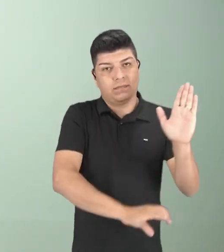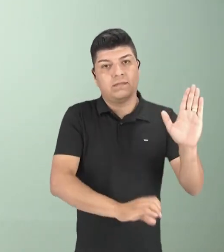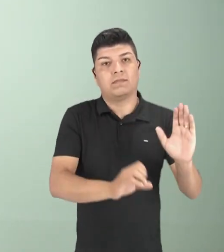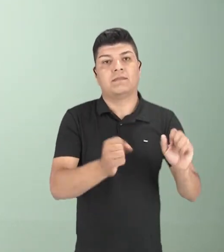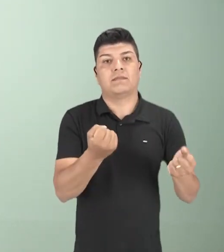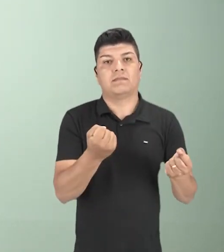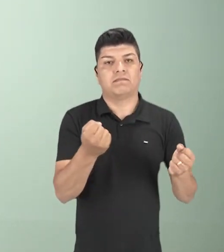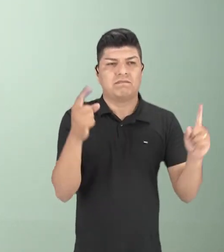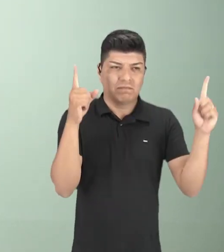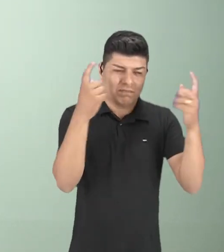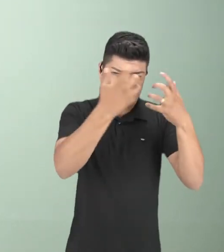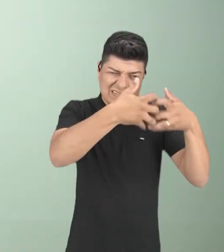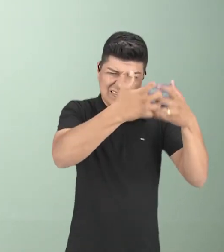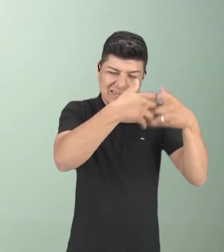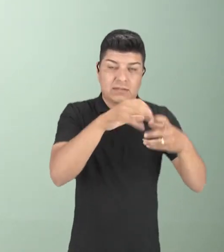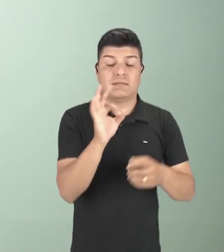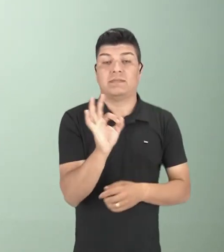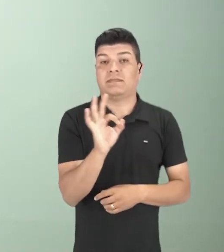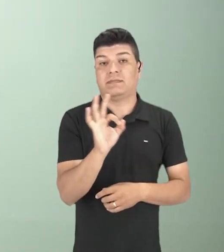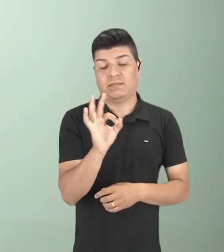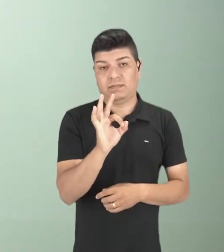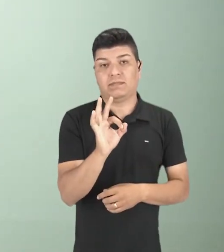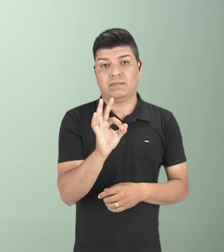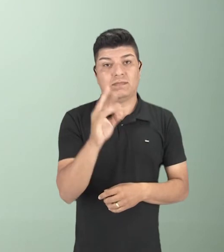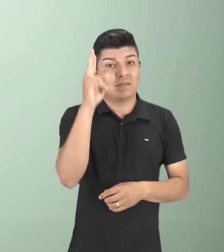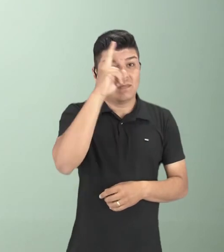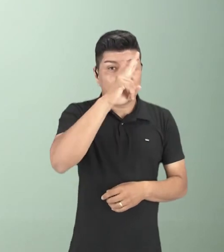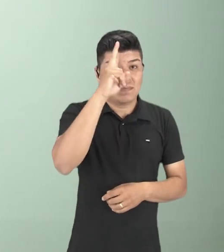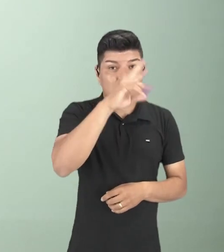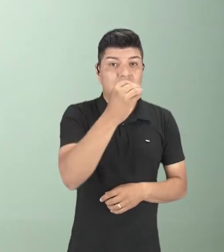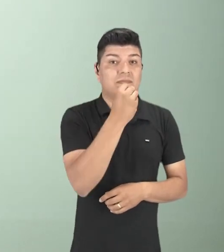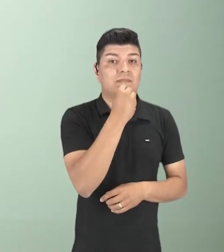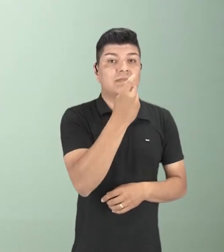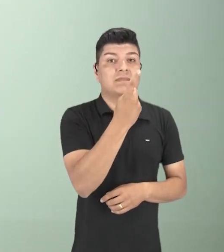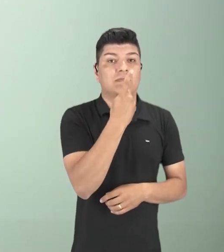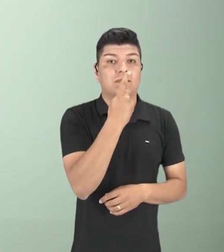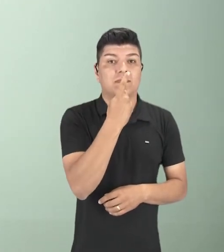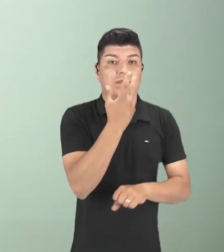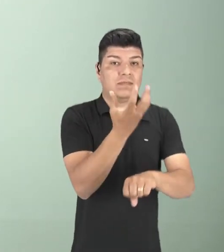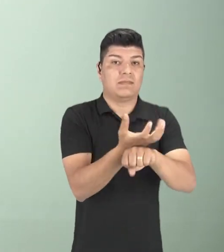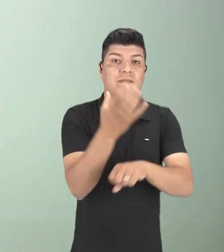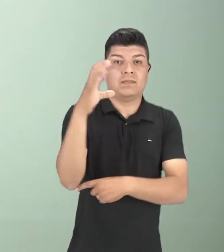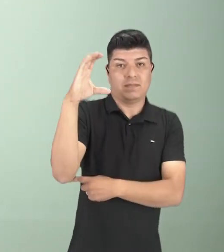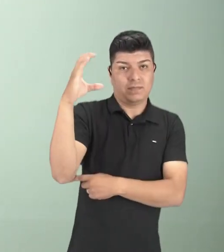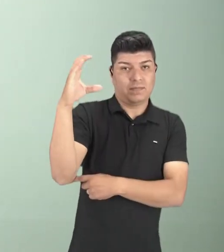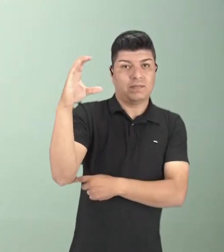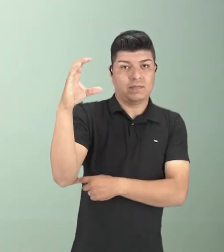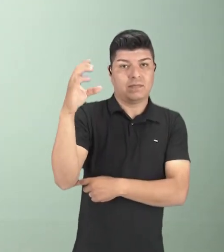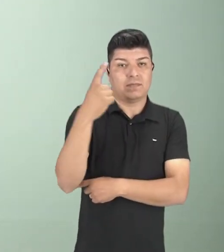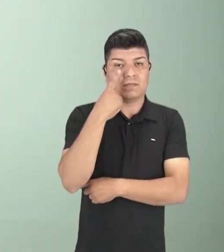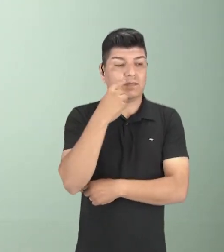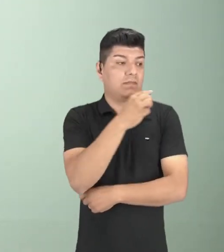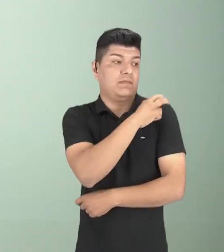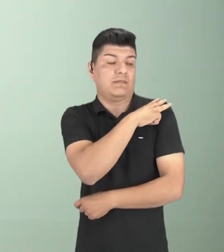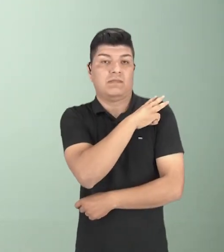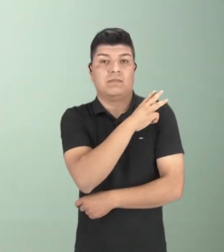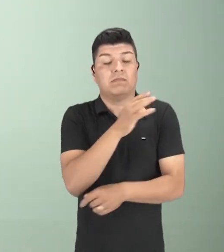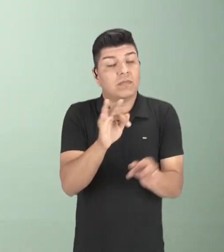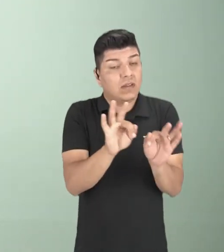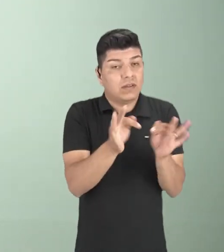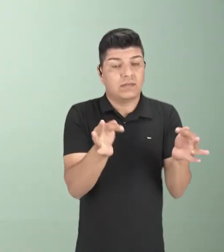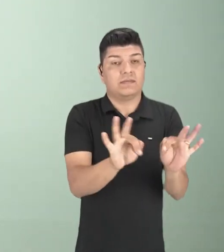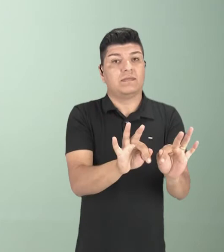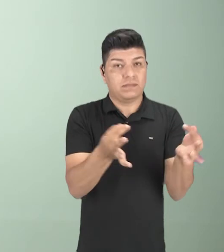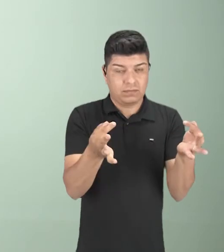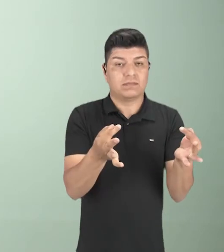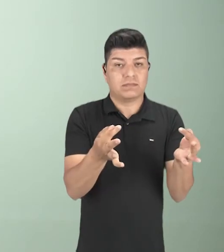vocês não tenham tanta confusão. Lembrando que a probabilidade, né, na ciência, aquela que vocês vão ver no ensino médio, ela é muito simples.